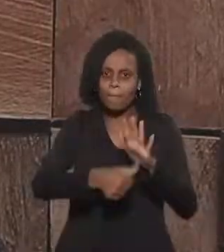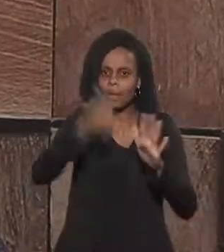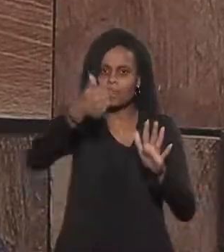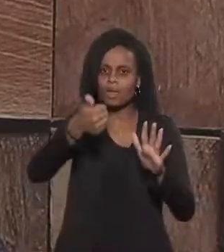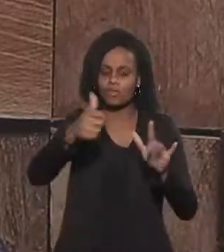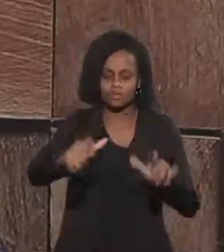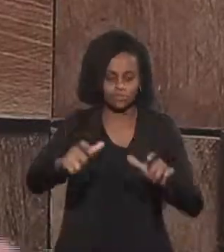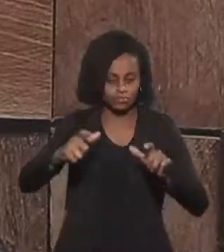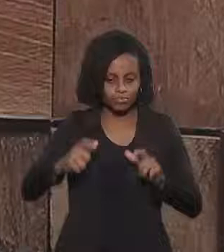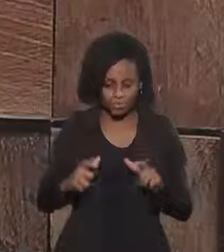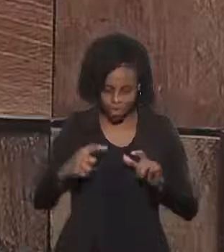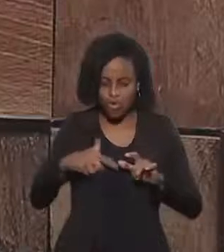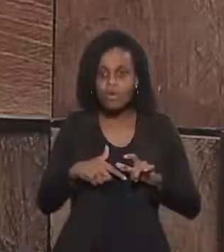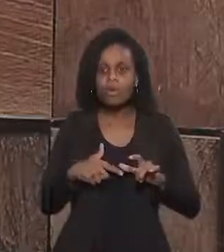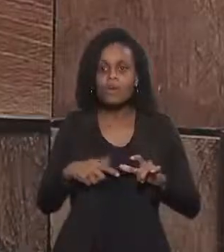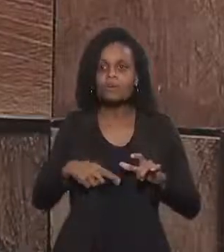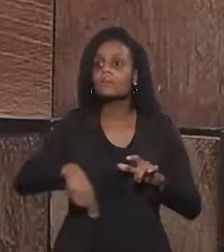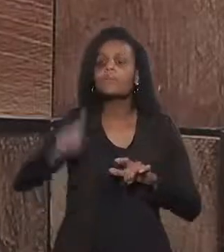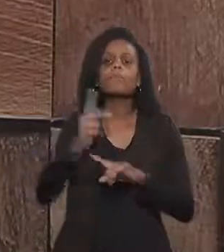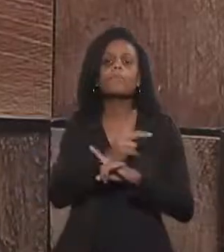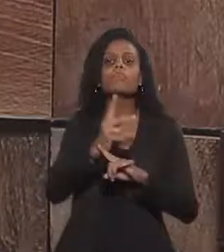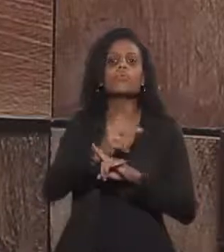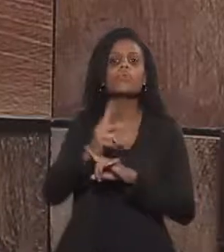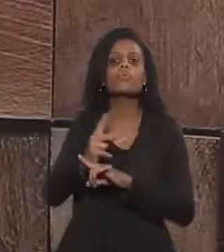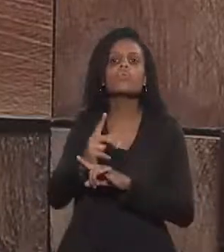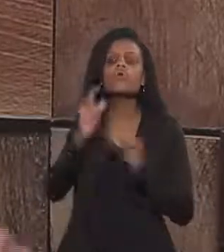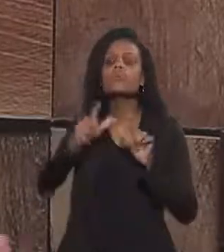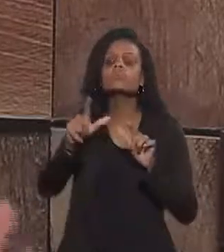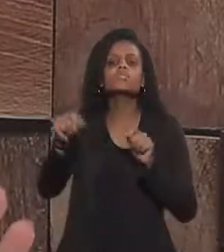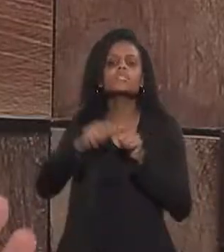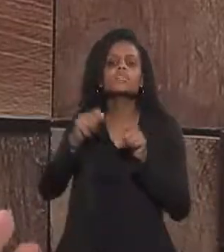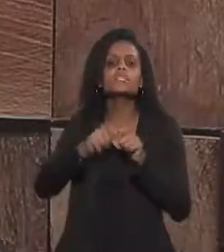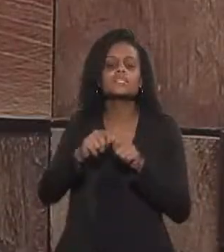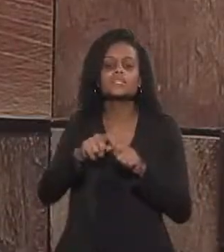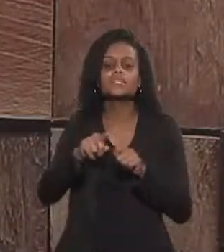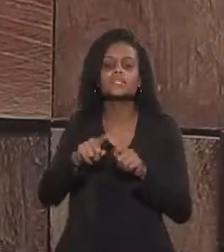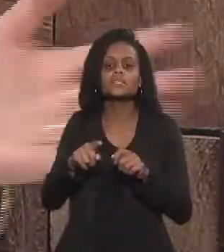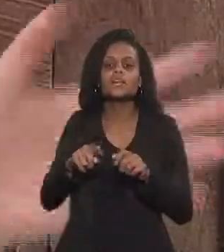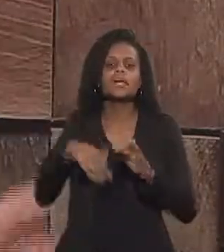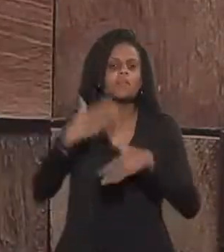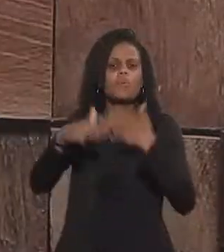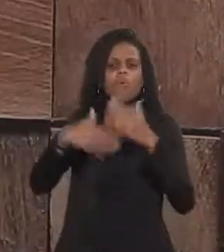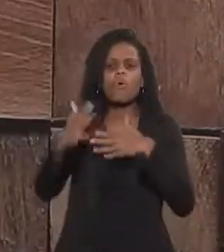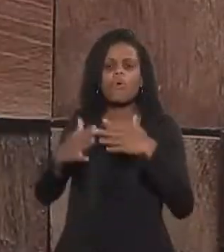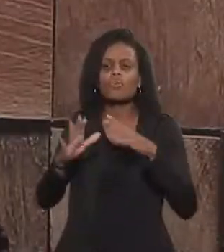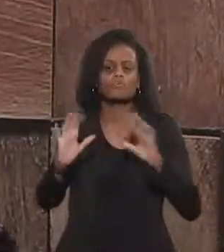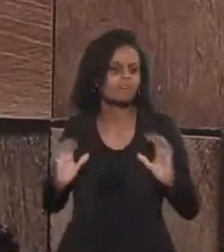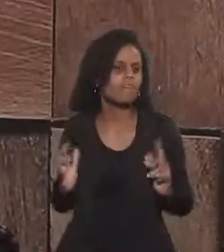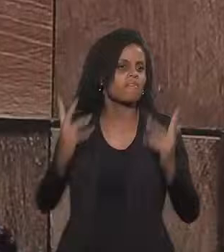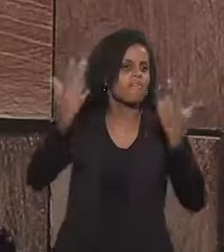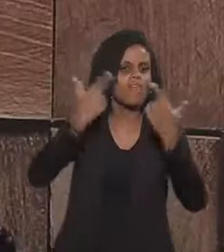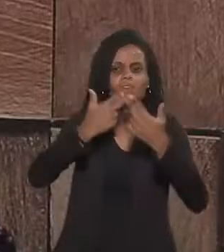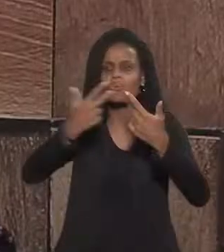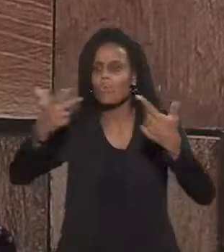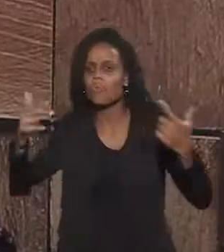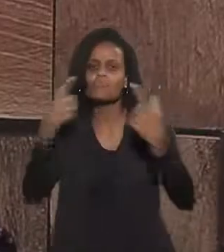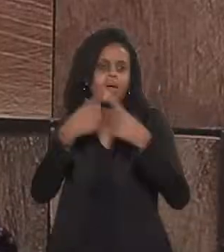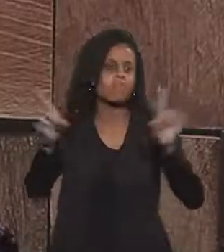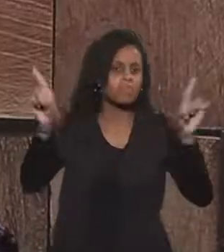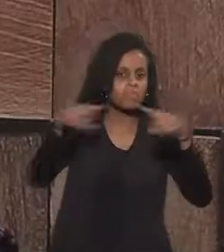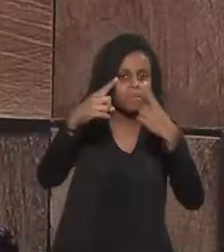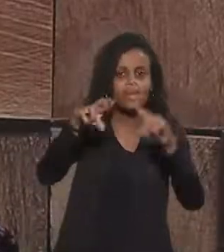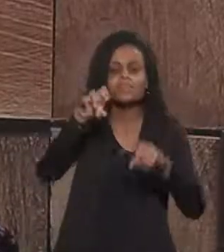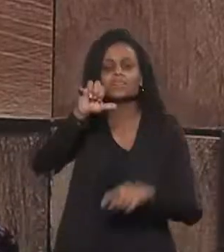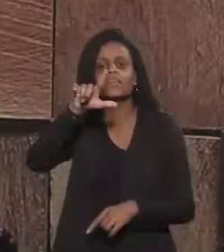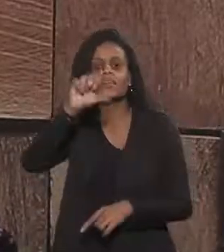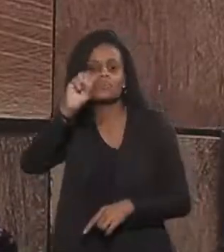Almeida Carneiro, falou, ó, te dou o primeiro cheque, procura onde você vai fazer. Aí depois foi um som de eventos, concerto do